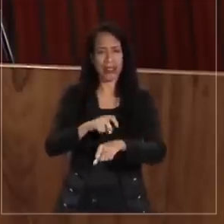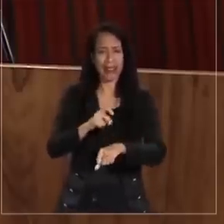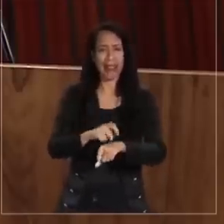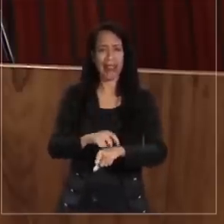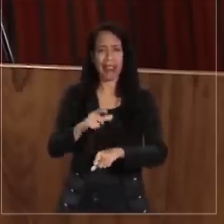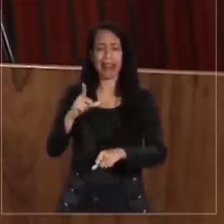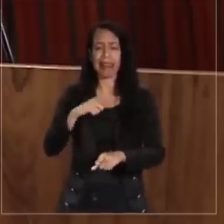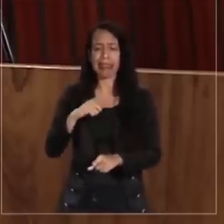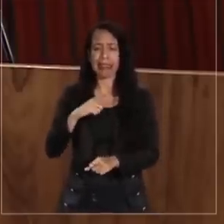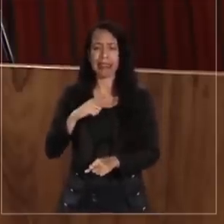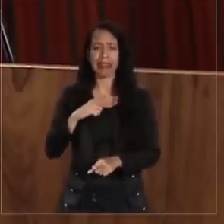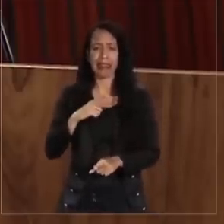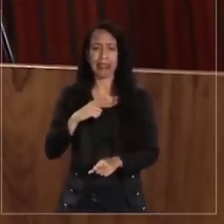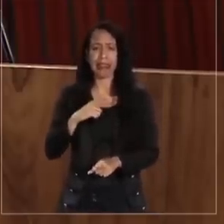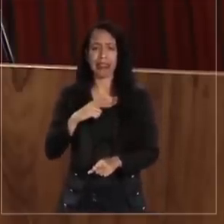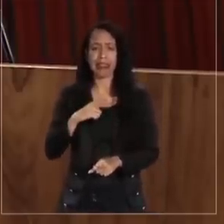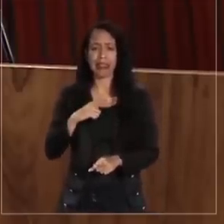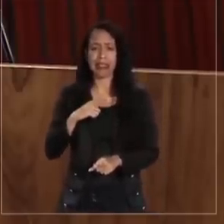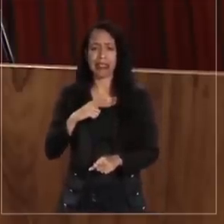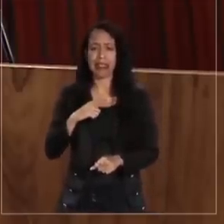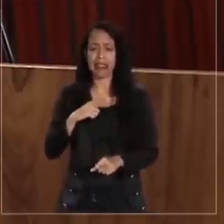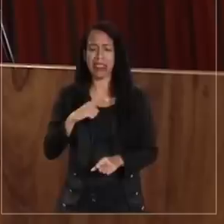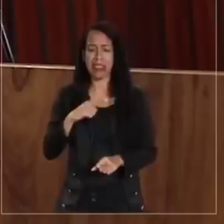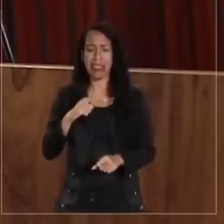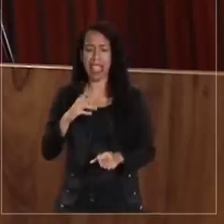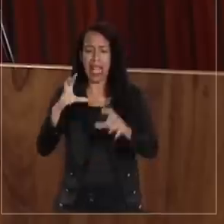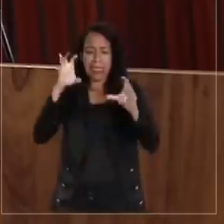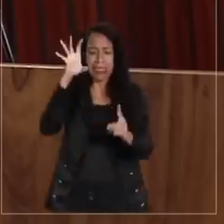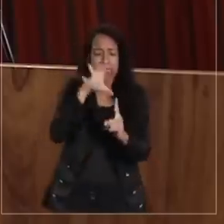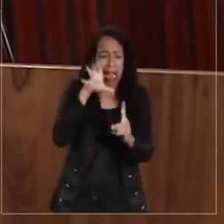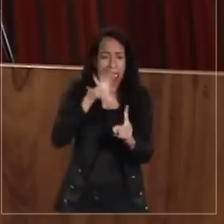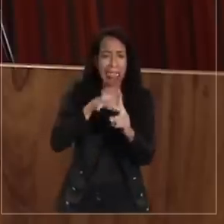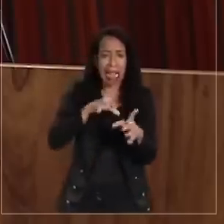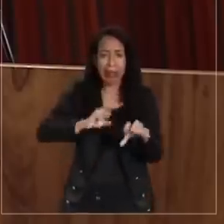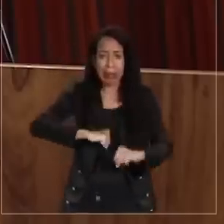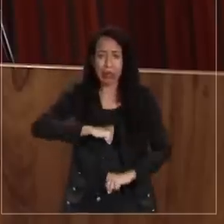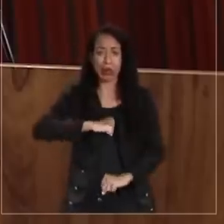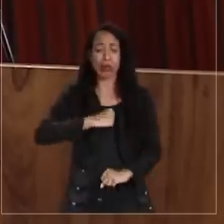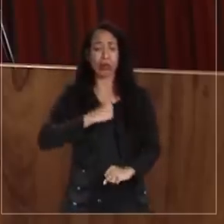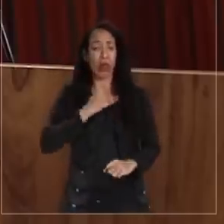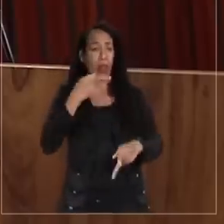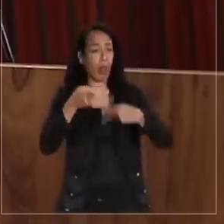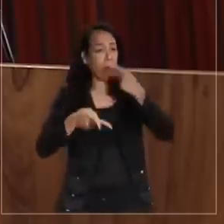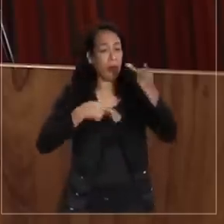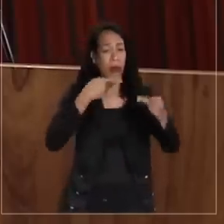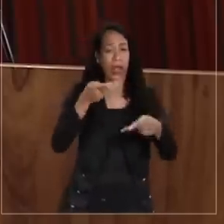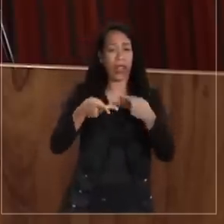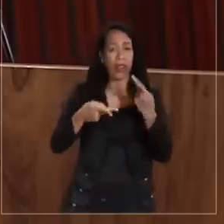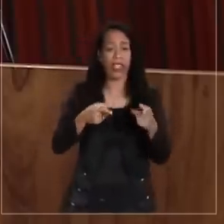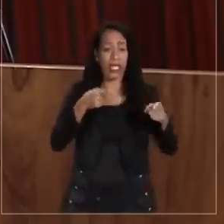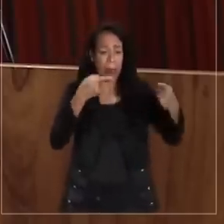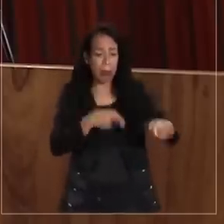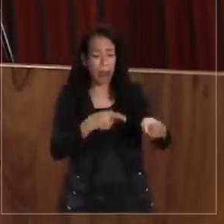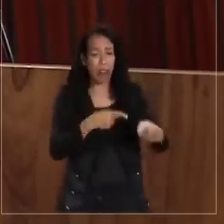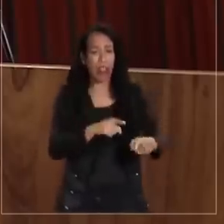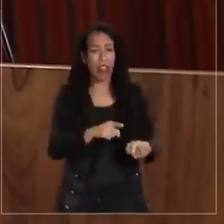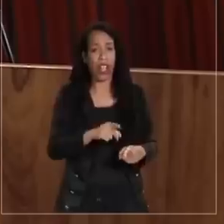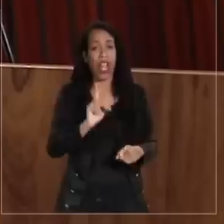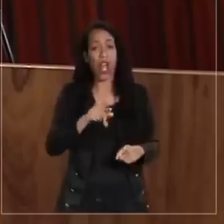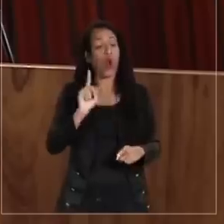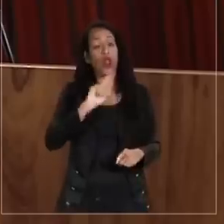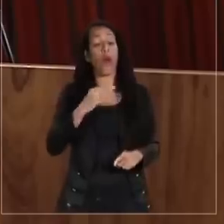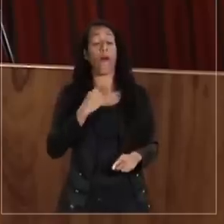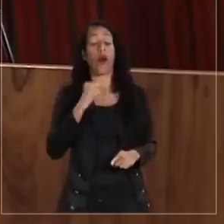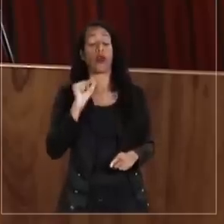sido fustigados com toda acidez, com todas as críticas. E a crítica faz parte. O que não se pode é um